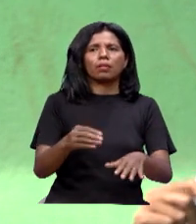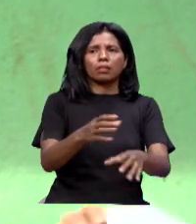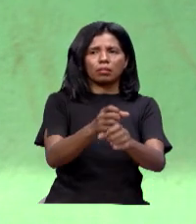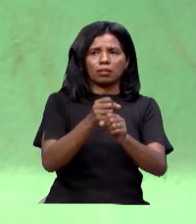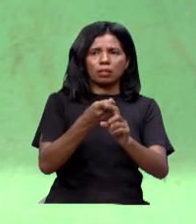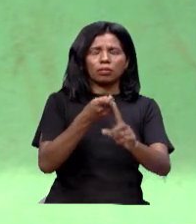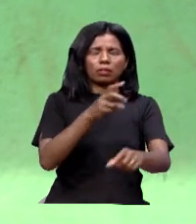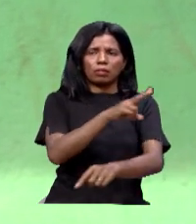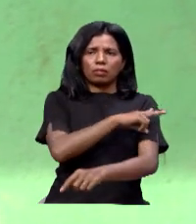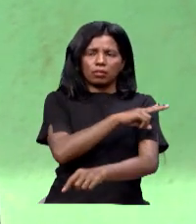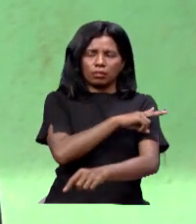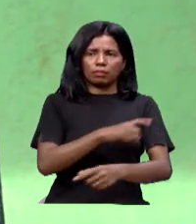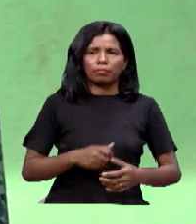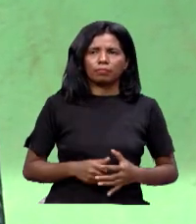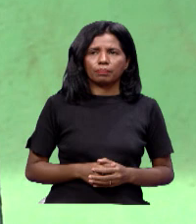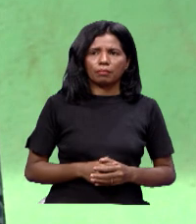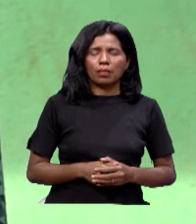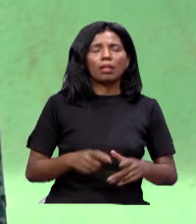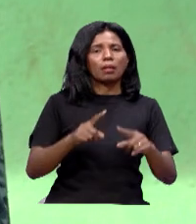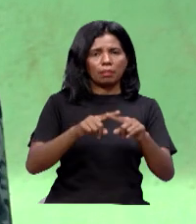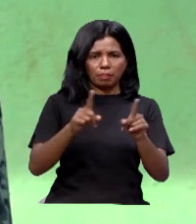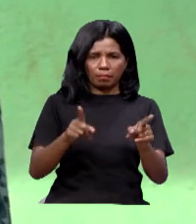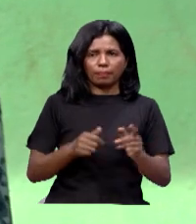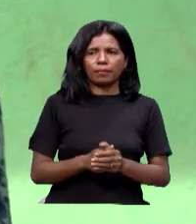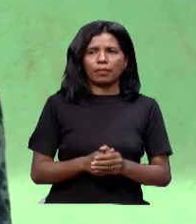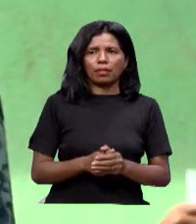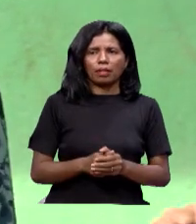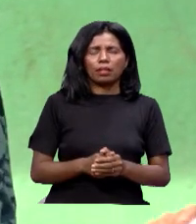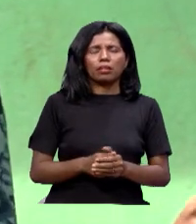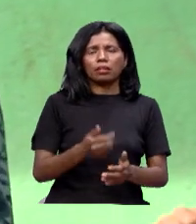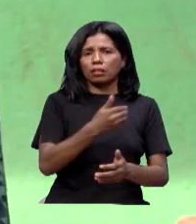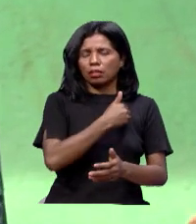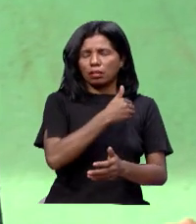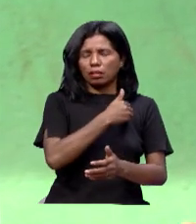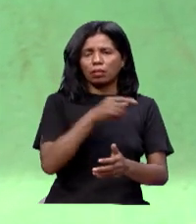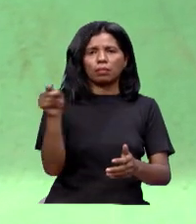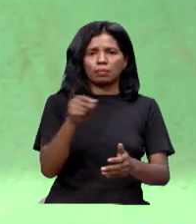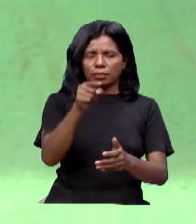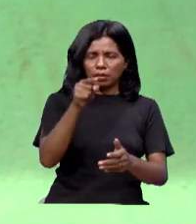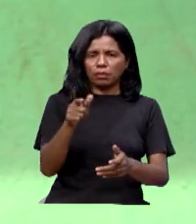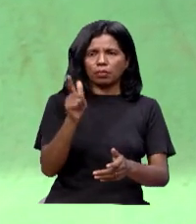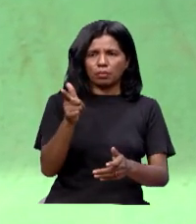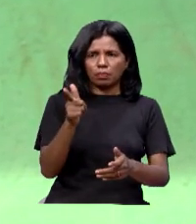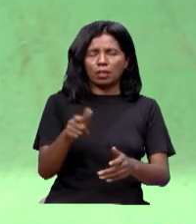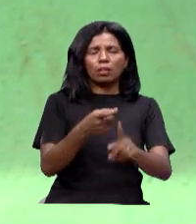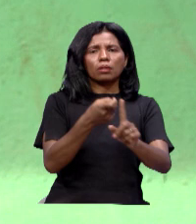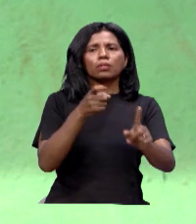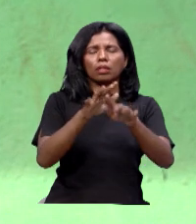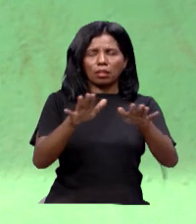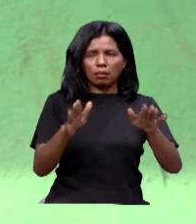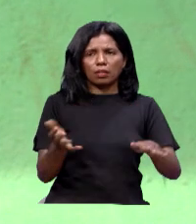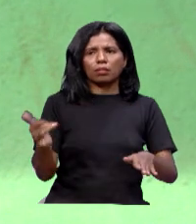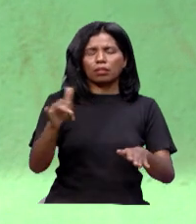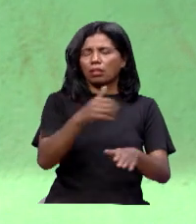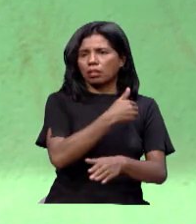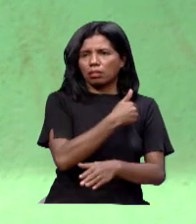usi imunização rutina. Mas bem, nesse falta por cento rua nulo. Usi labaricira nebe